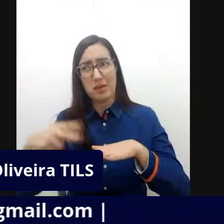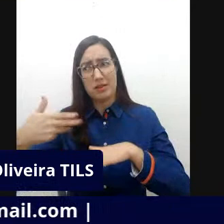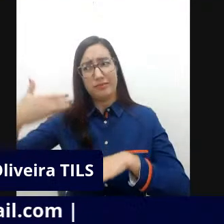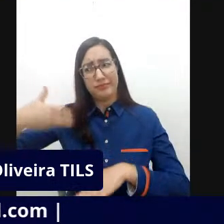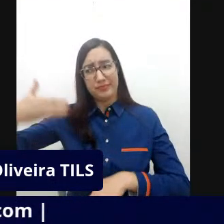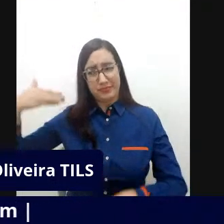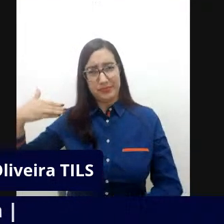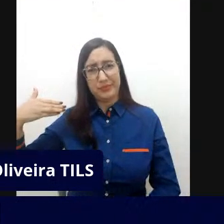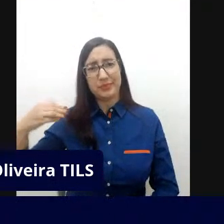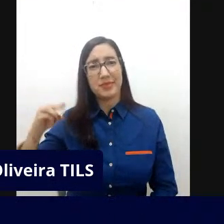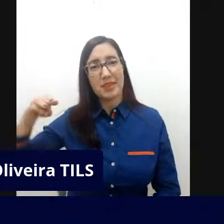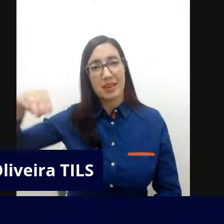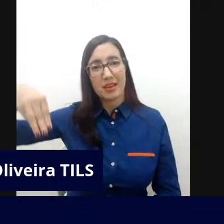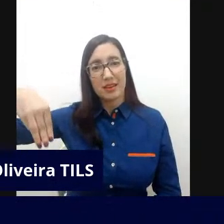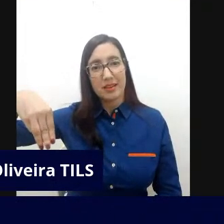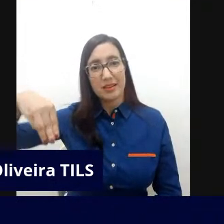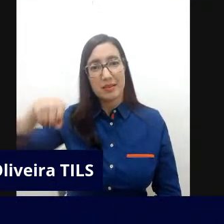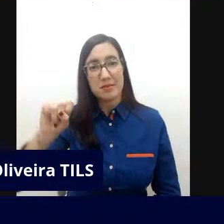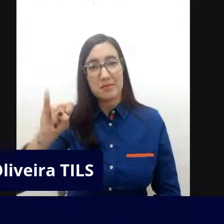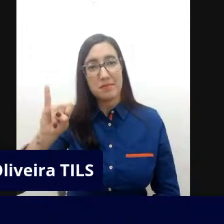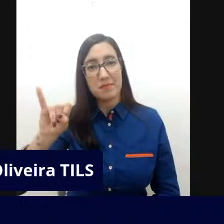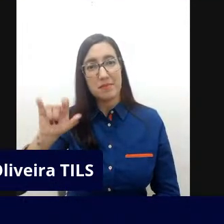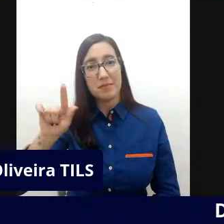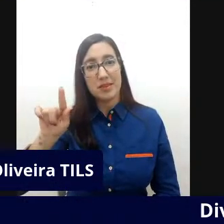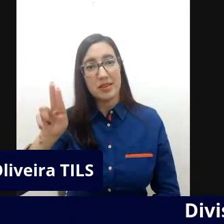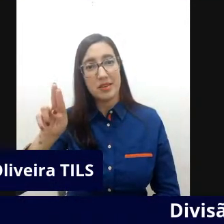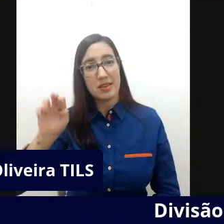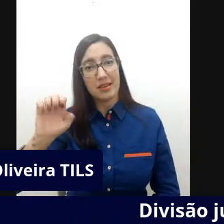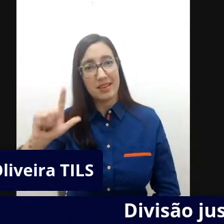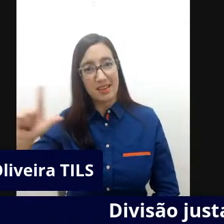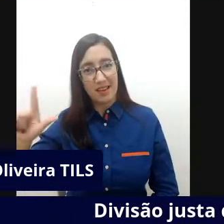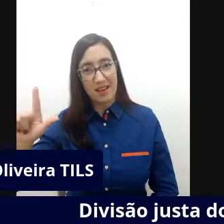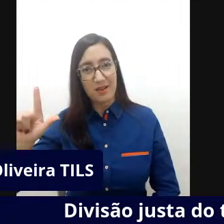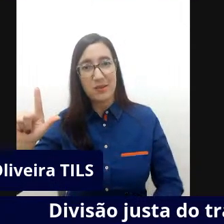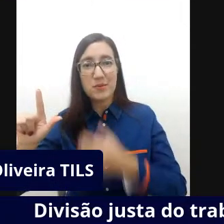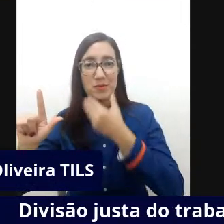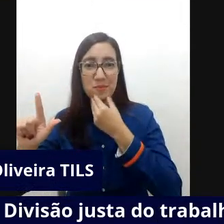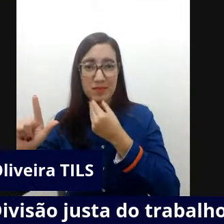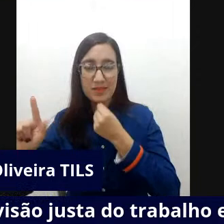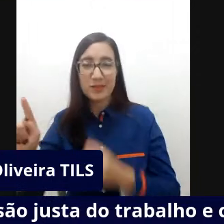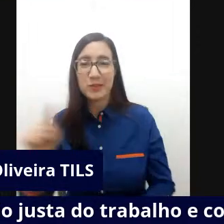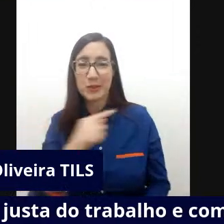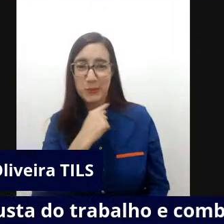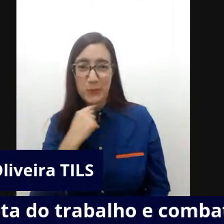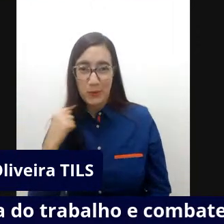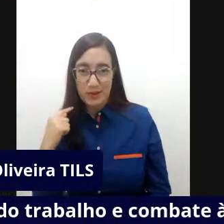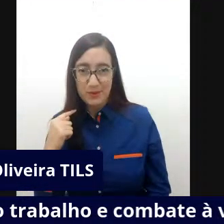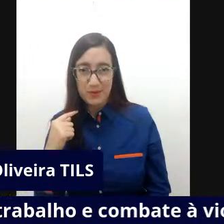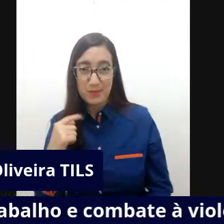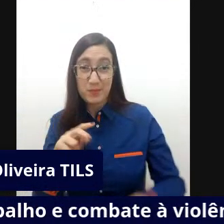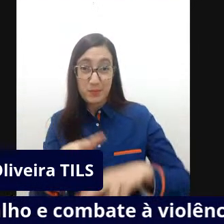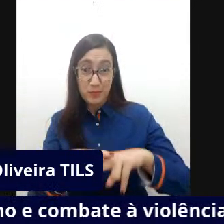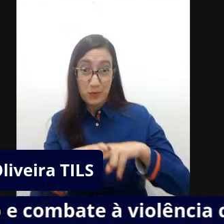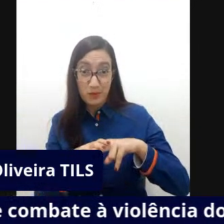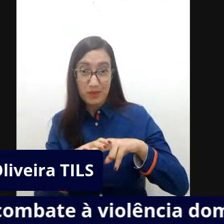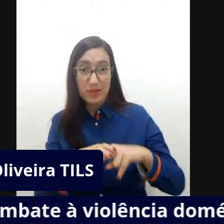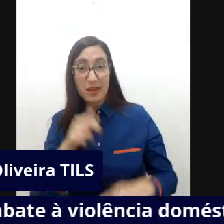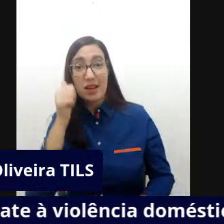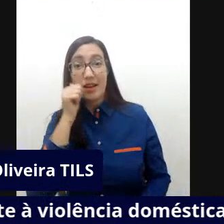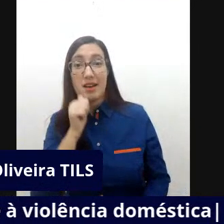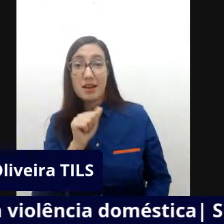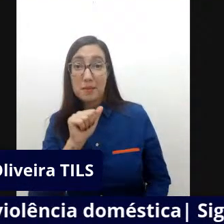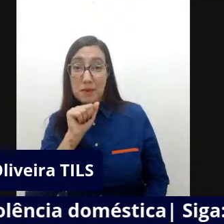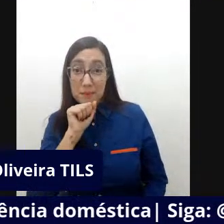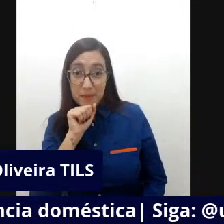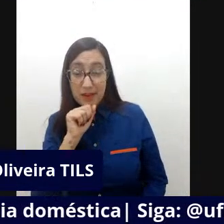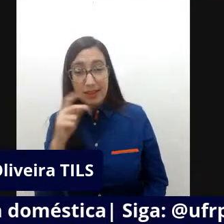série de acontecimentos e findou a criança que veio a óbito. E a Mirtes está aí, sem o filho, sem o